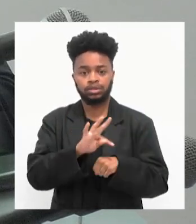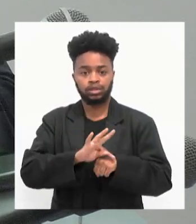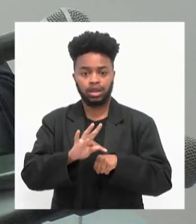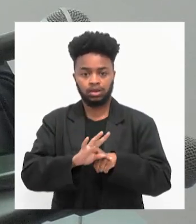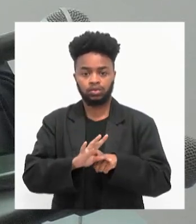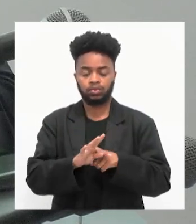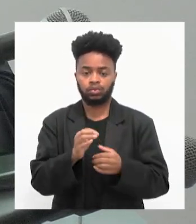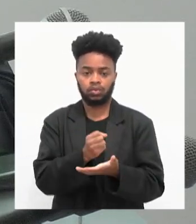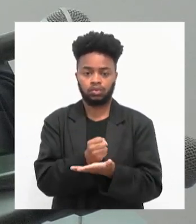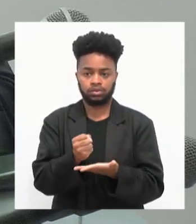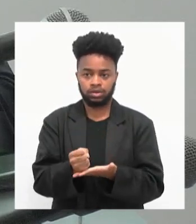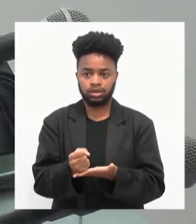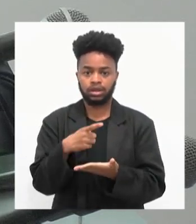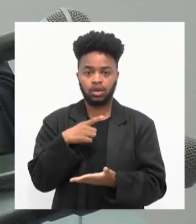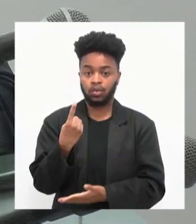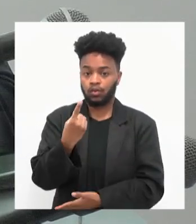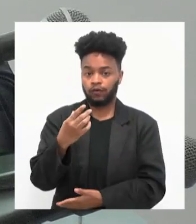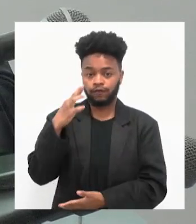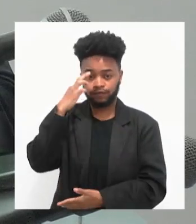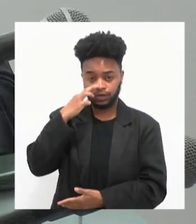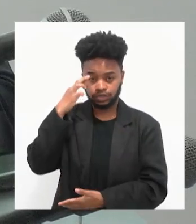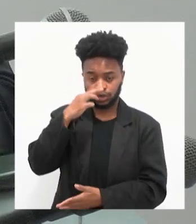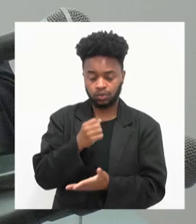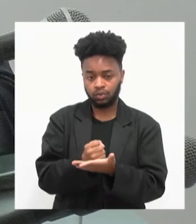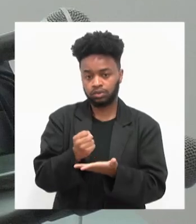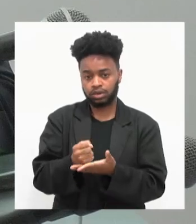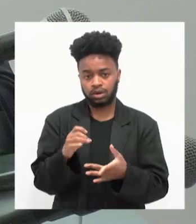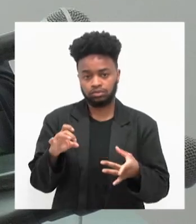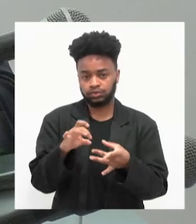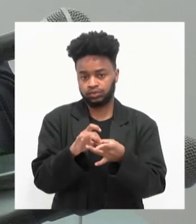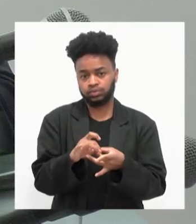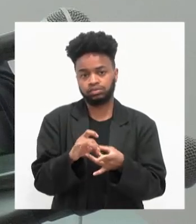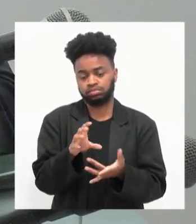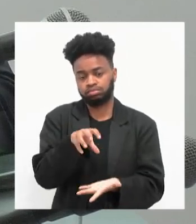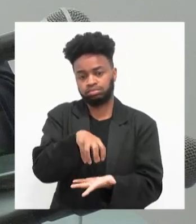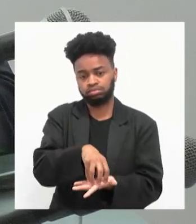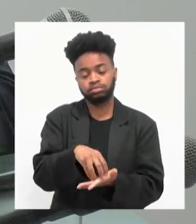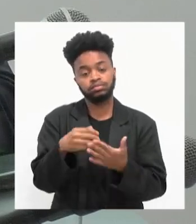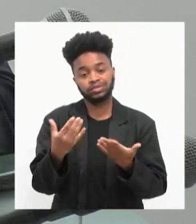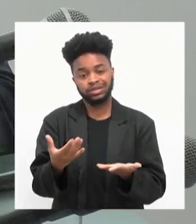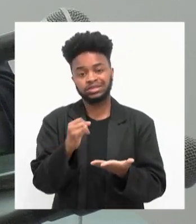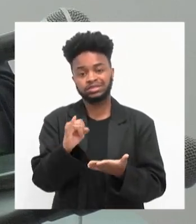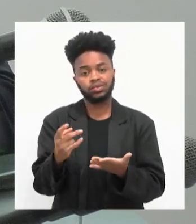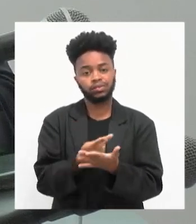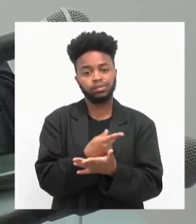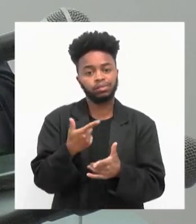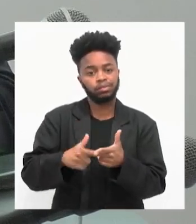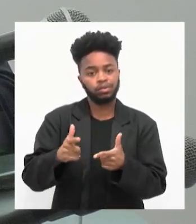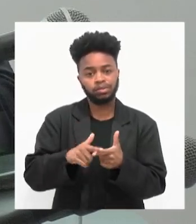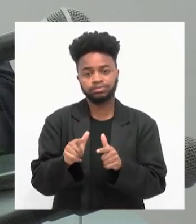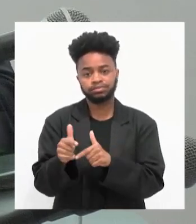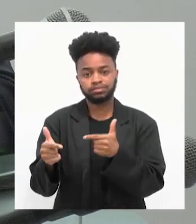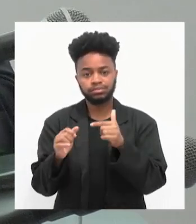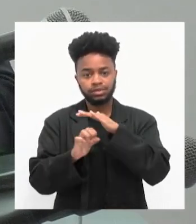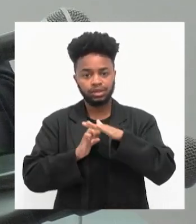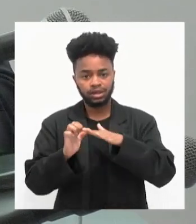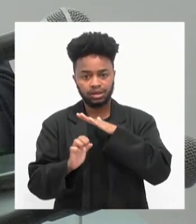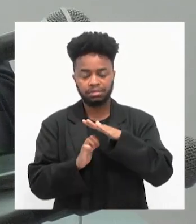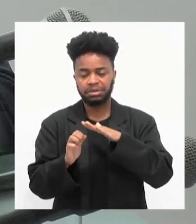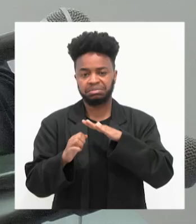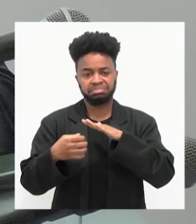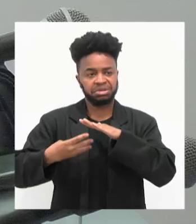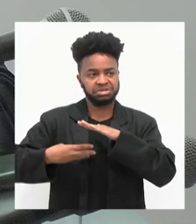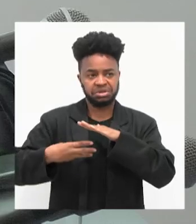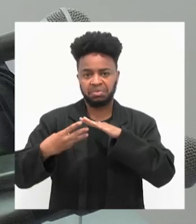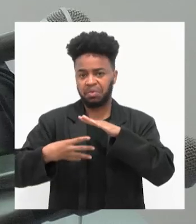aquele contrato, o fiscal do contrato perante aquele órgão. E aí qualquer problema que dê na ponta com as terceirizadas, com as quarteirizadas, seja